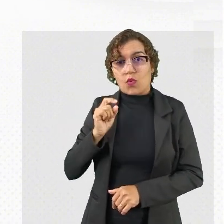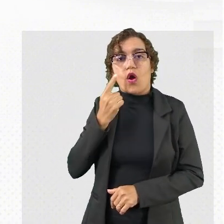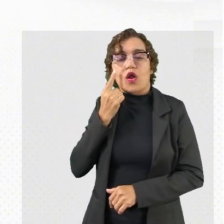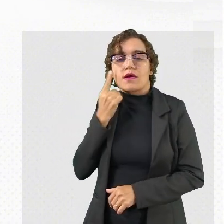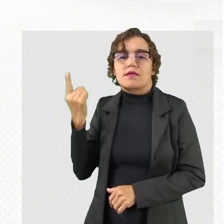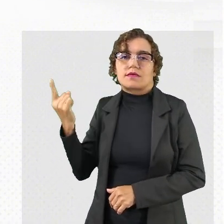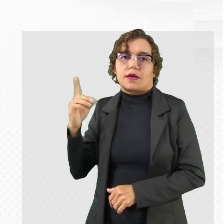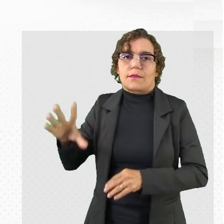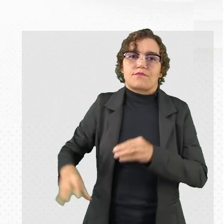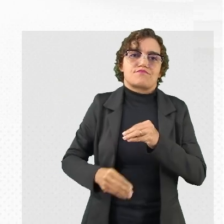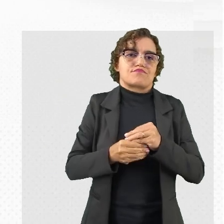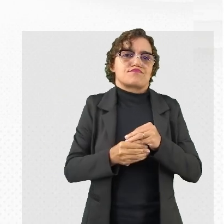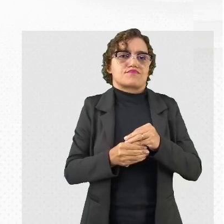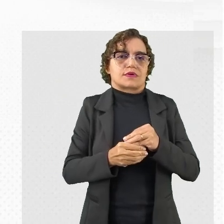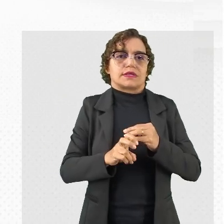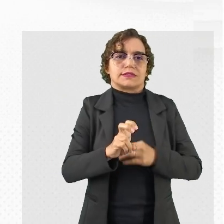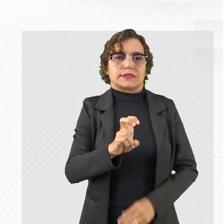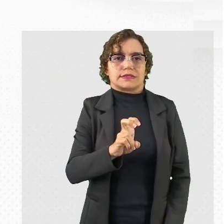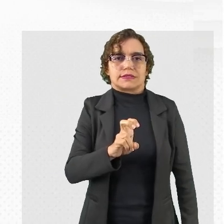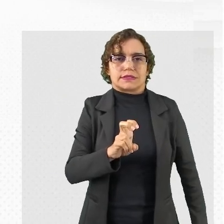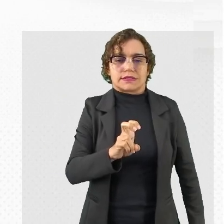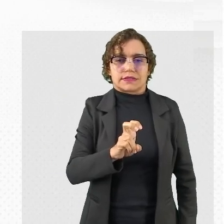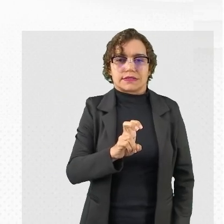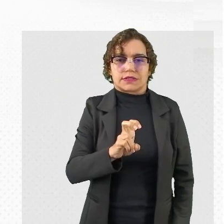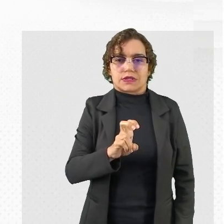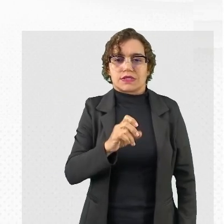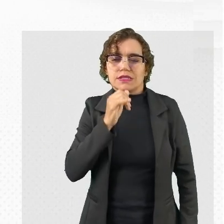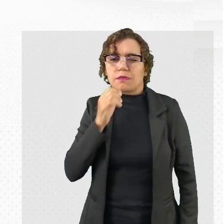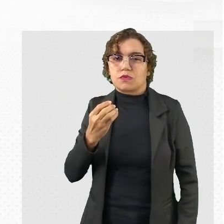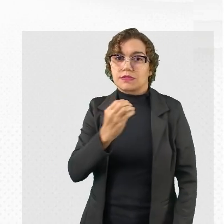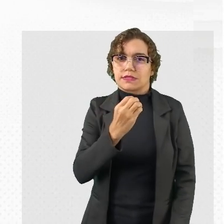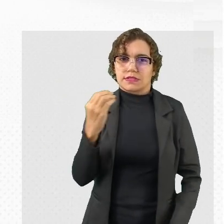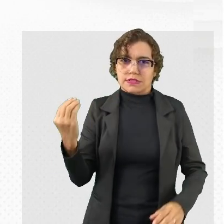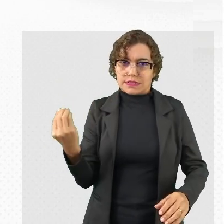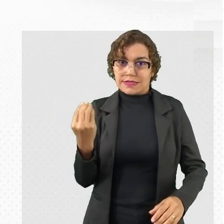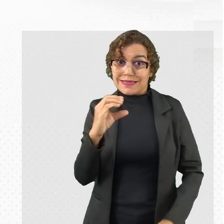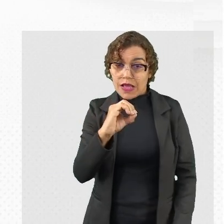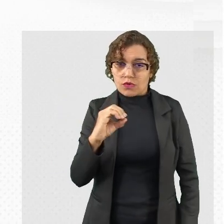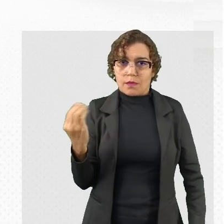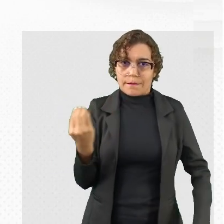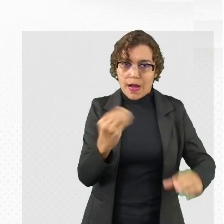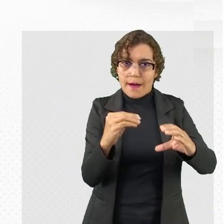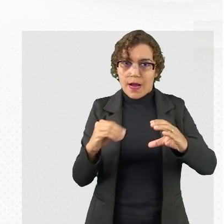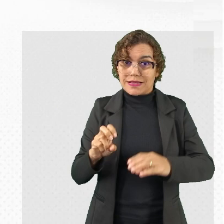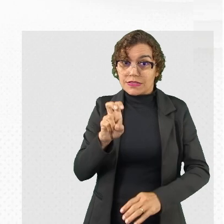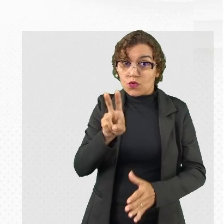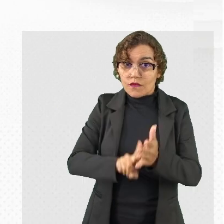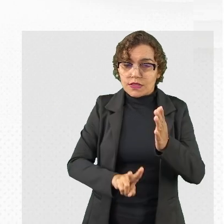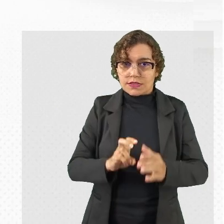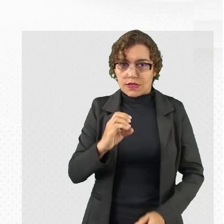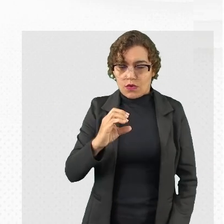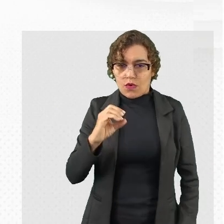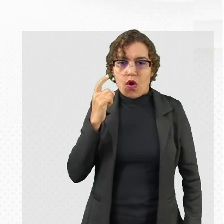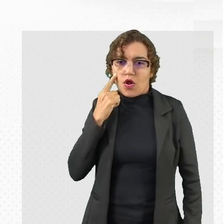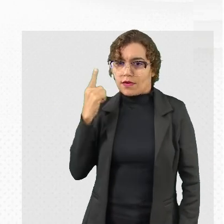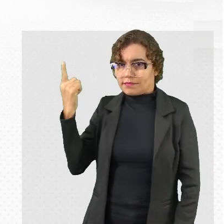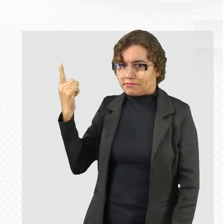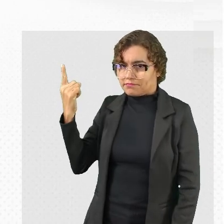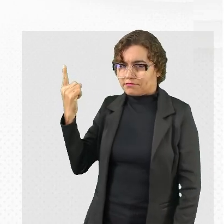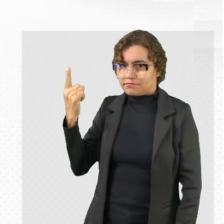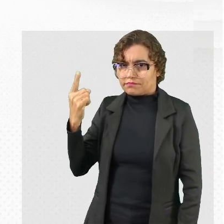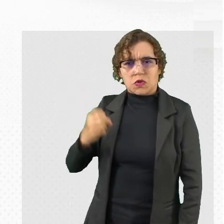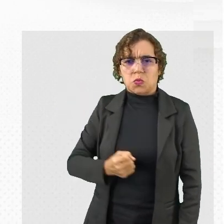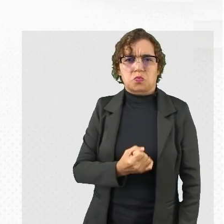E acrescenta aí no caso 5 zeros, né? 1, 2, 3, 4, 5. Que número é